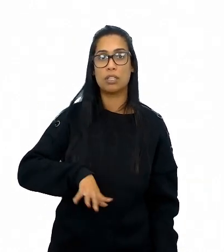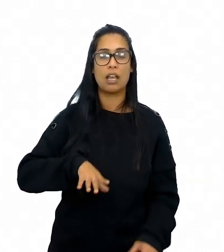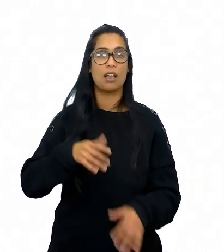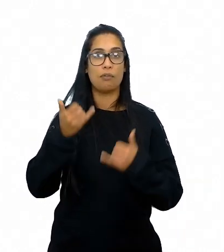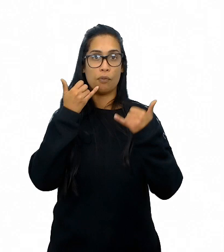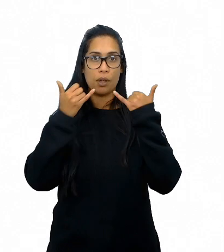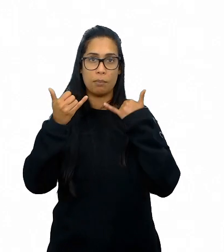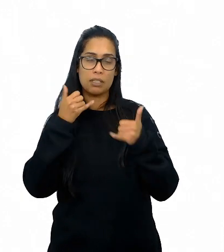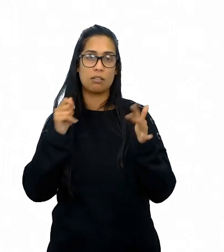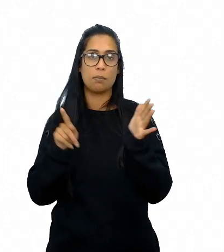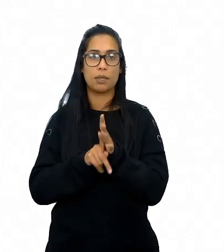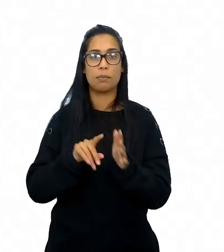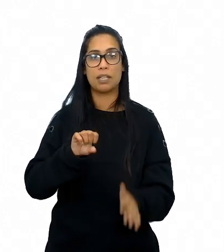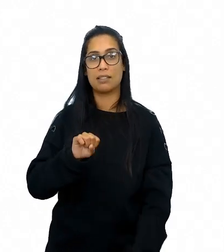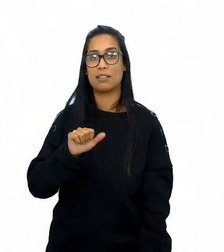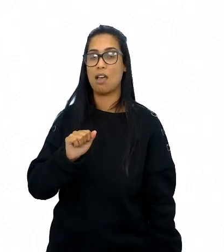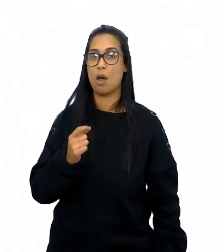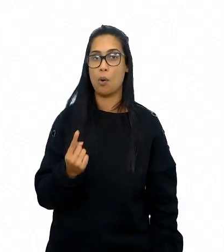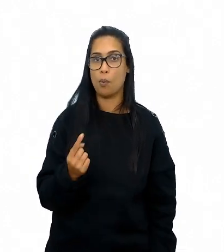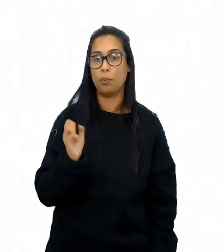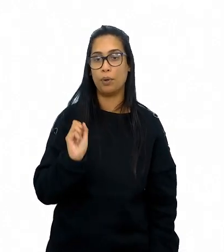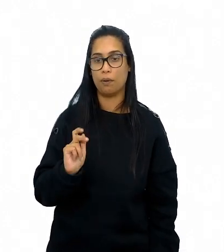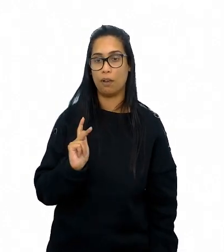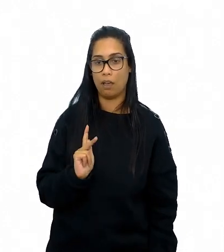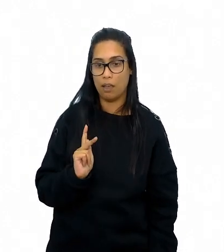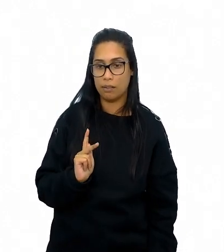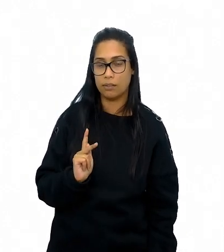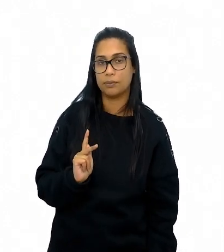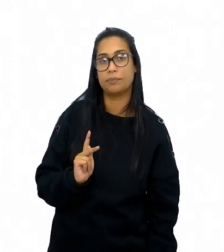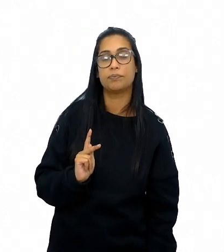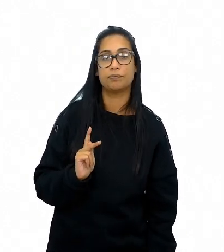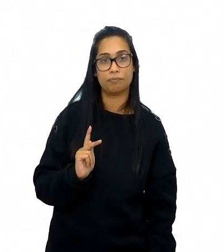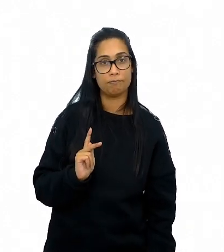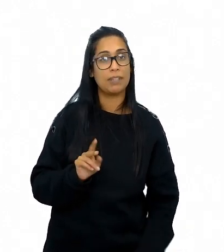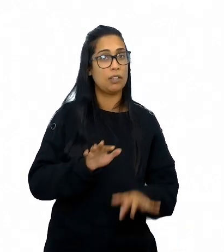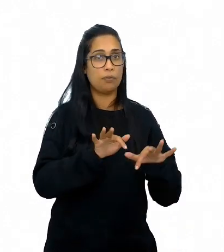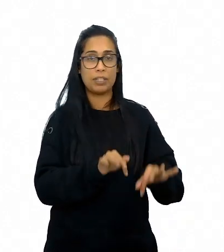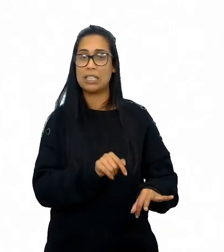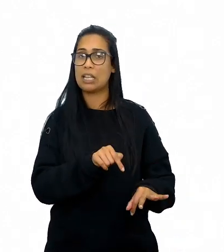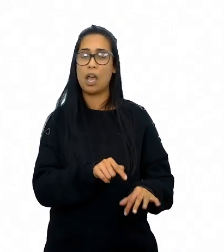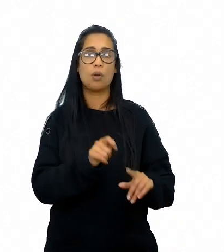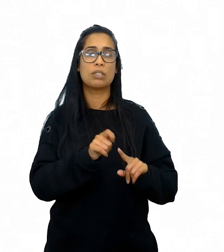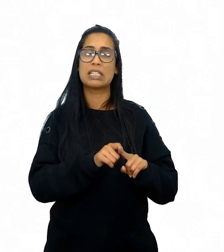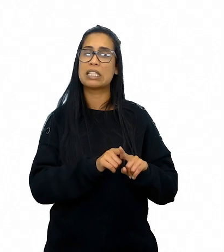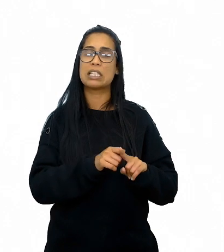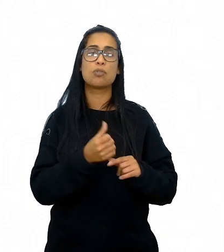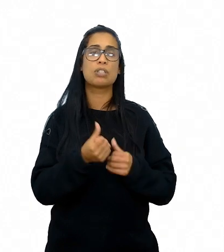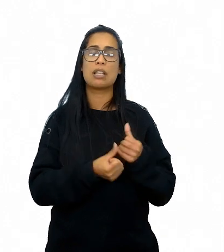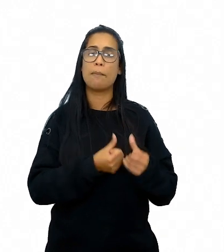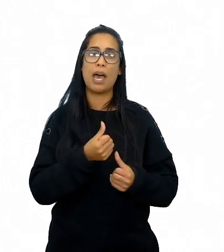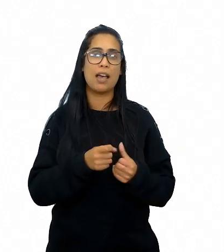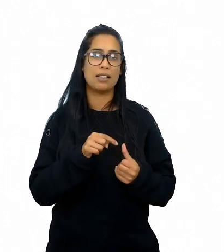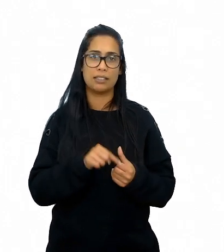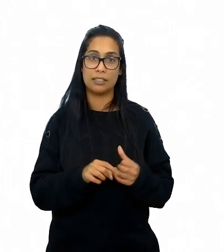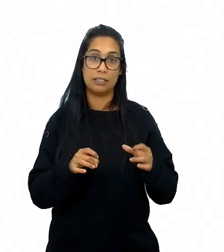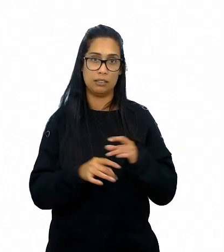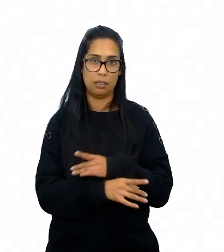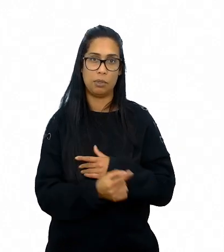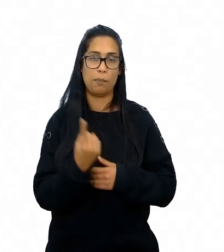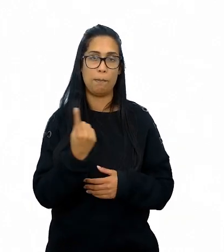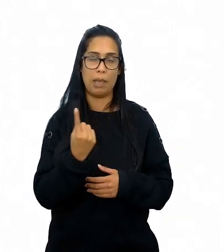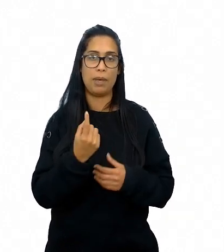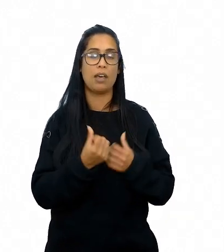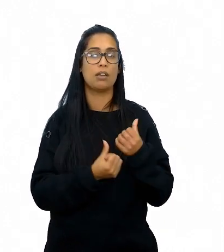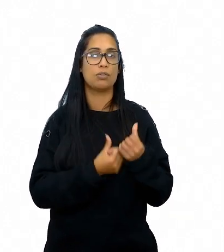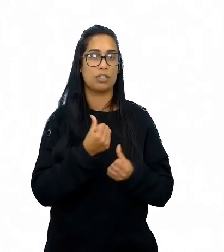formações da SA1, tá bom? E aí, no finalzinho do semestre, né, encerrando o primeiro semestre, a gente tem